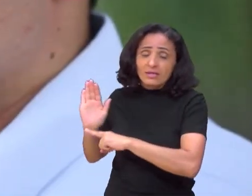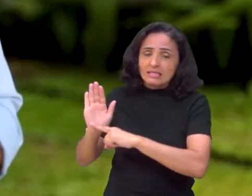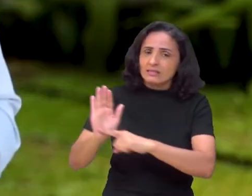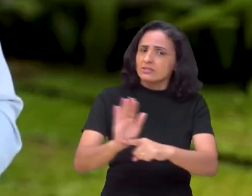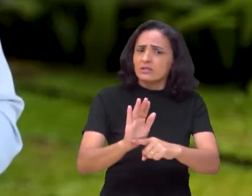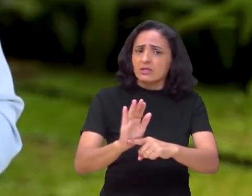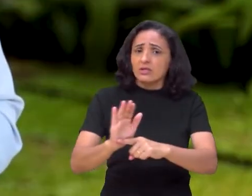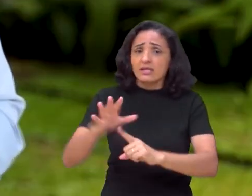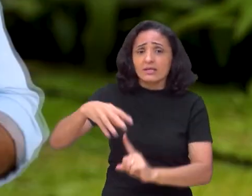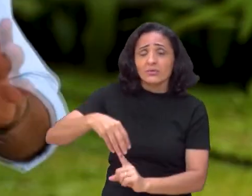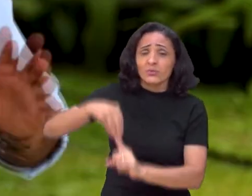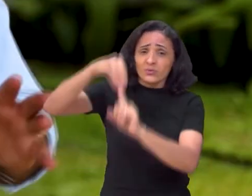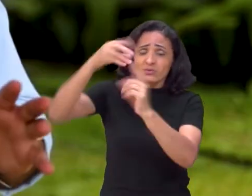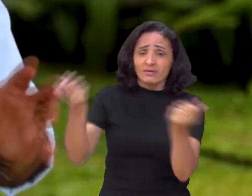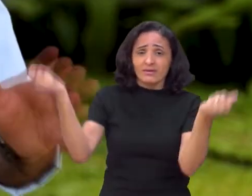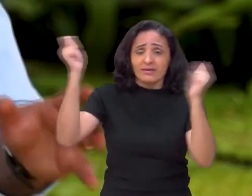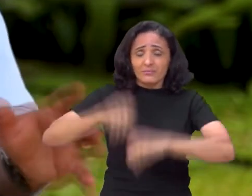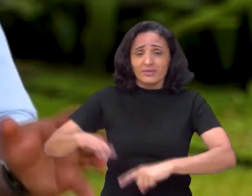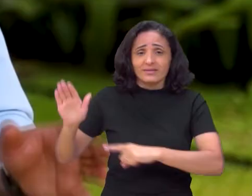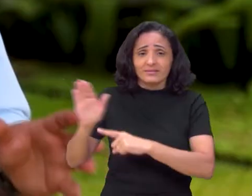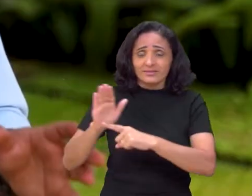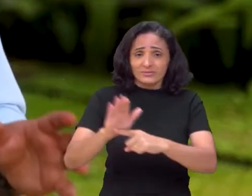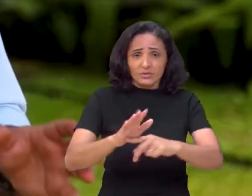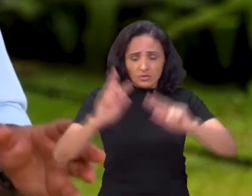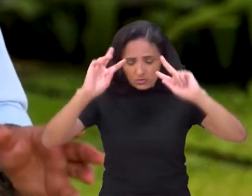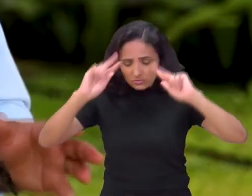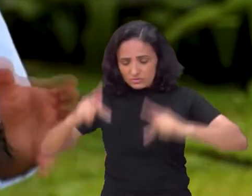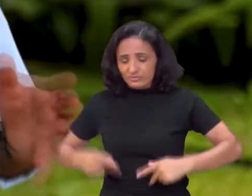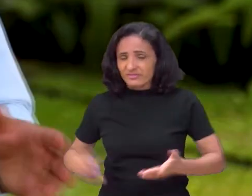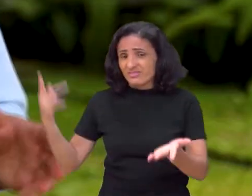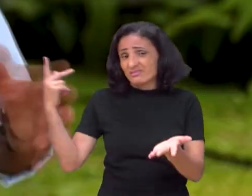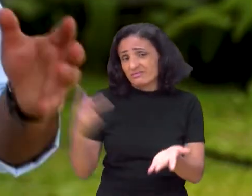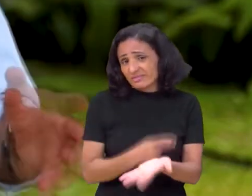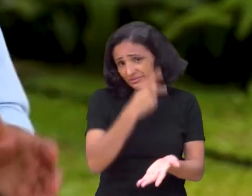ninguém. Os seres humanos são falhos,